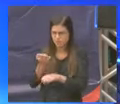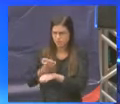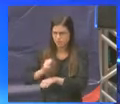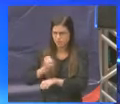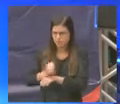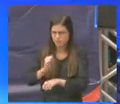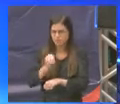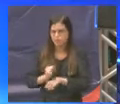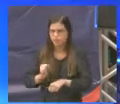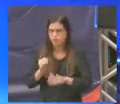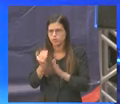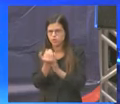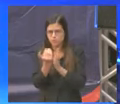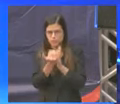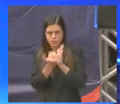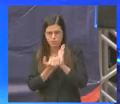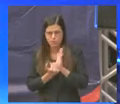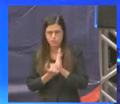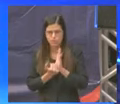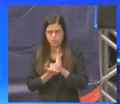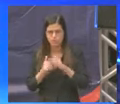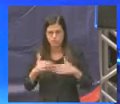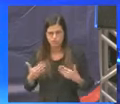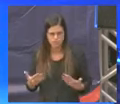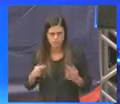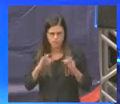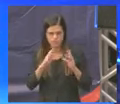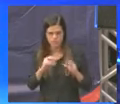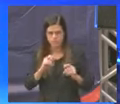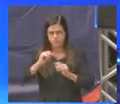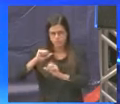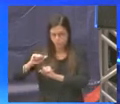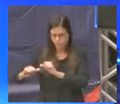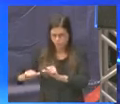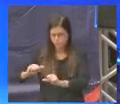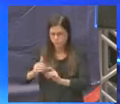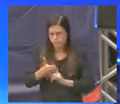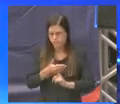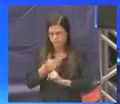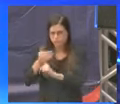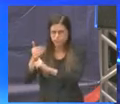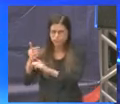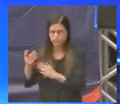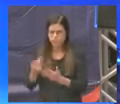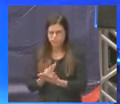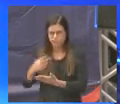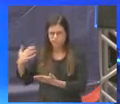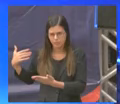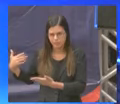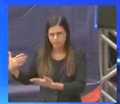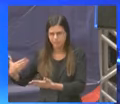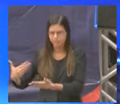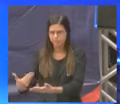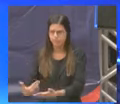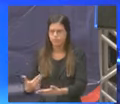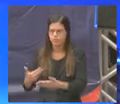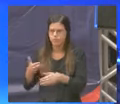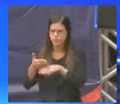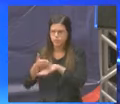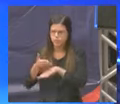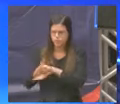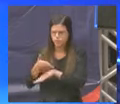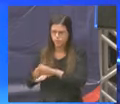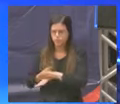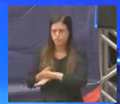programação COBOL no CERP. Então, todas essas mudanças de tecnologia que aconteceram e estão acontecendo, eu tenho vivido pelo lado